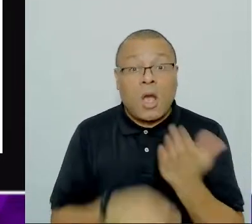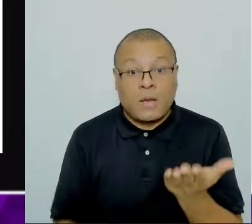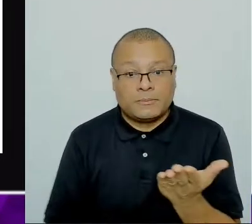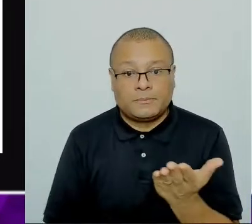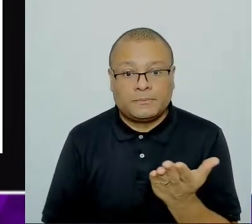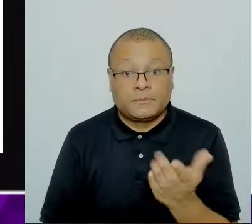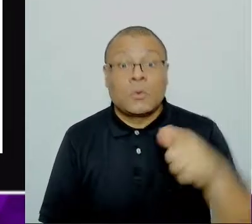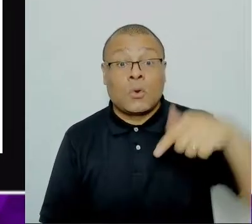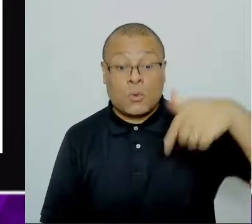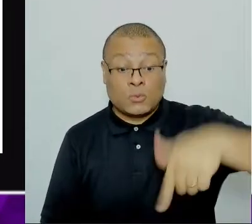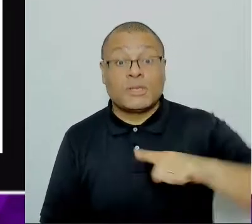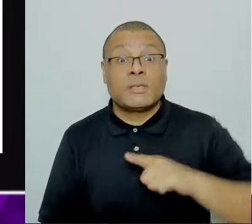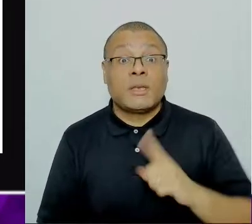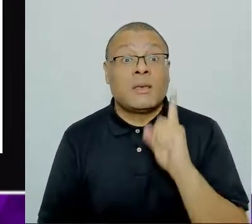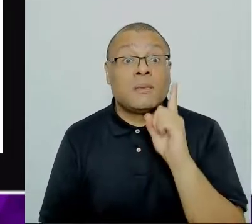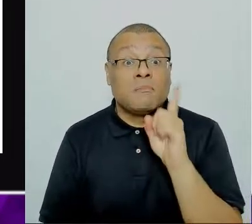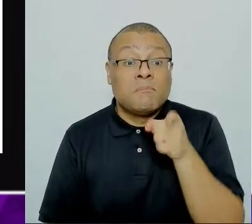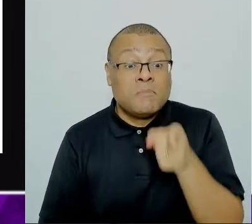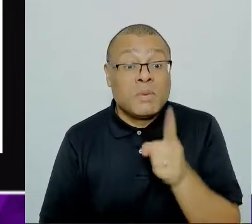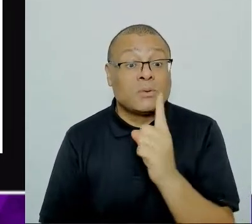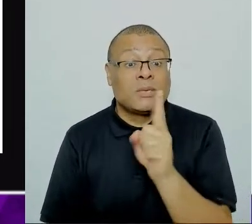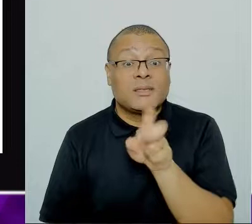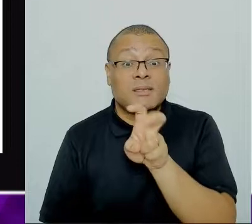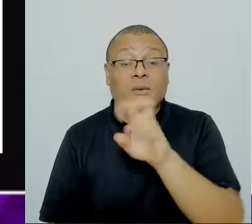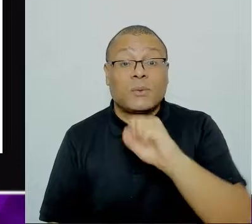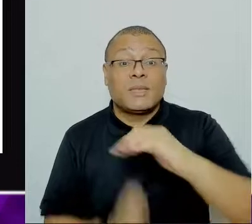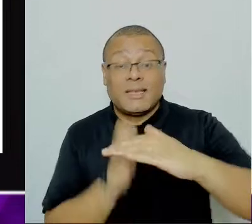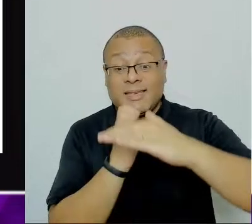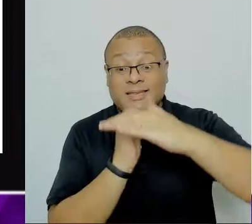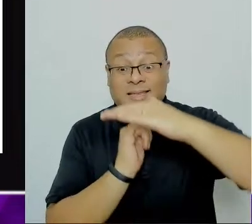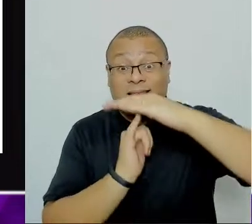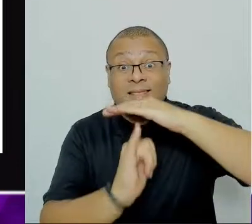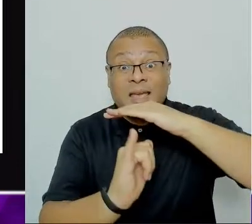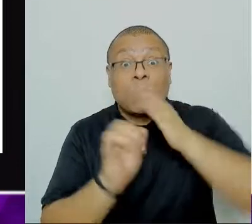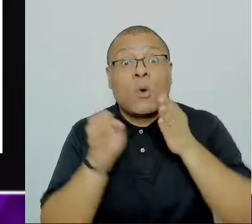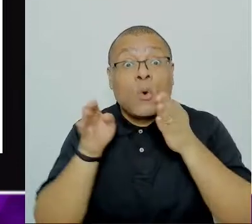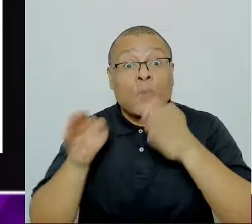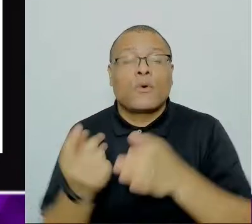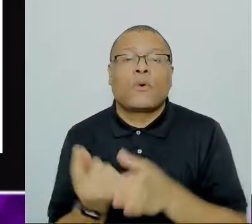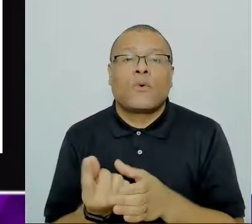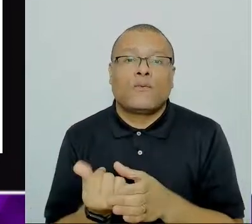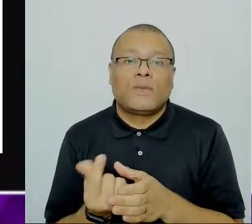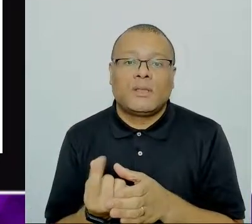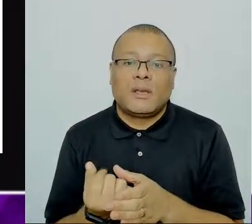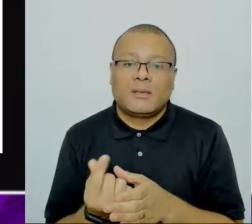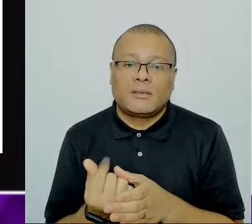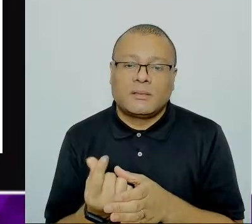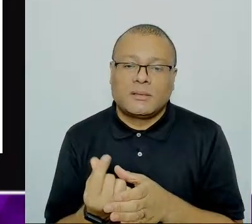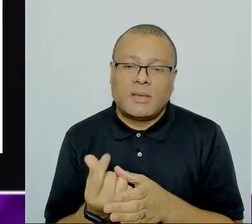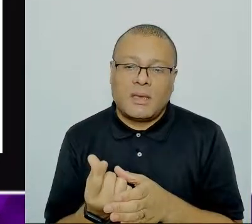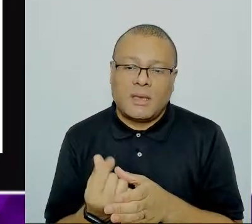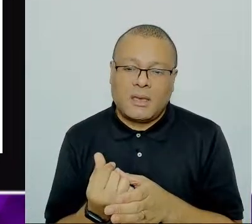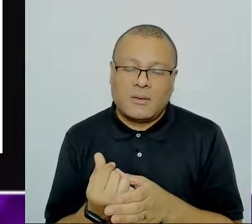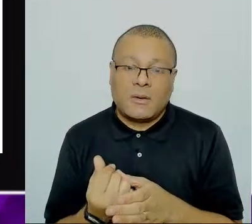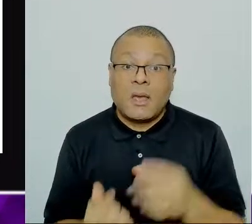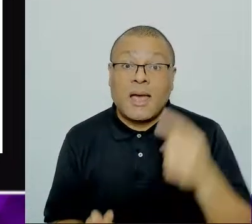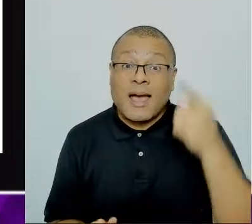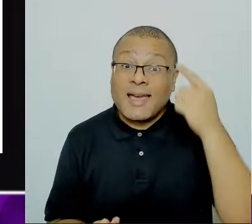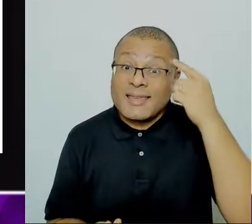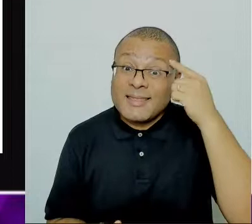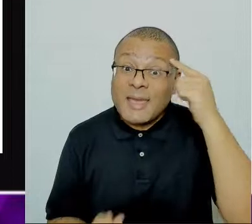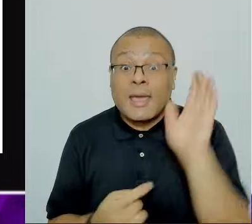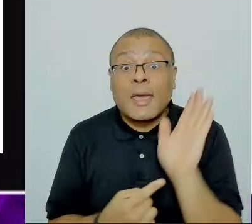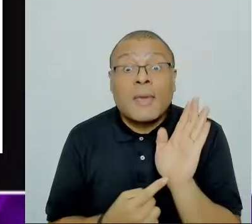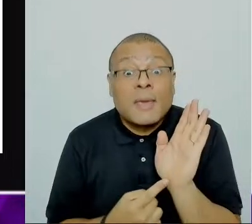existem 1.158 startups focadas no mercado financeiro. É um outro número, uma outra fonte, mas a ideia aqui é muito mais